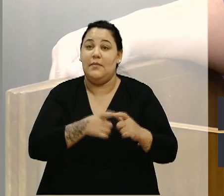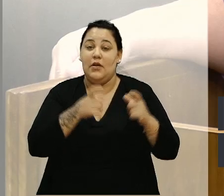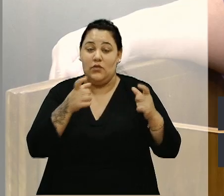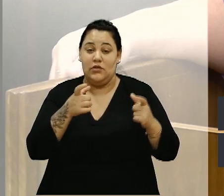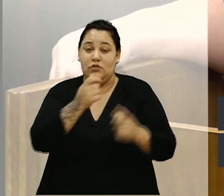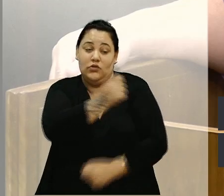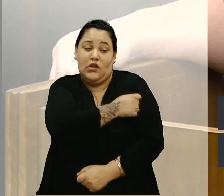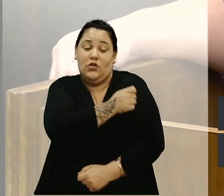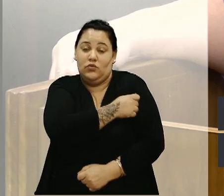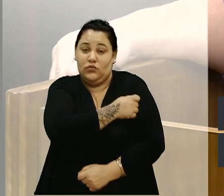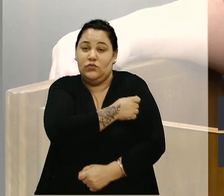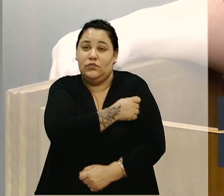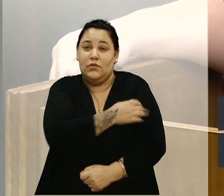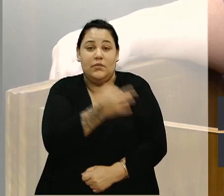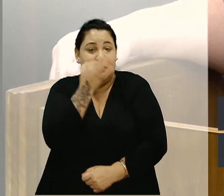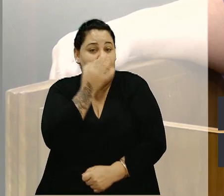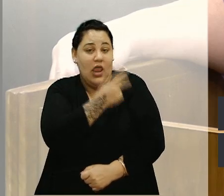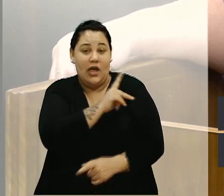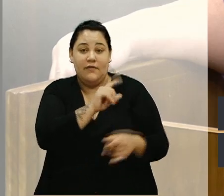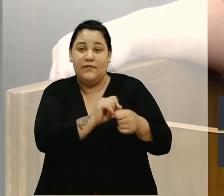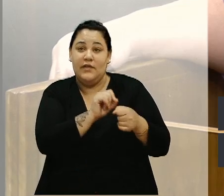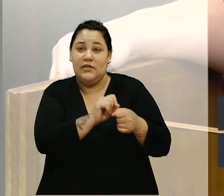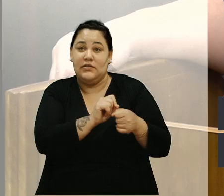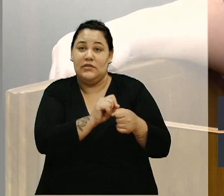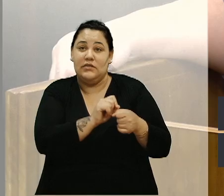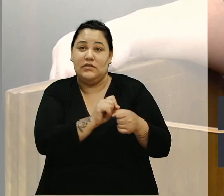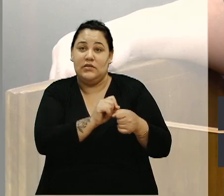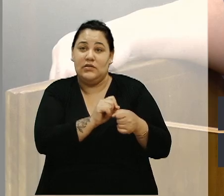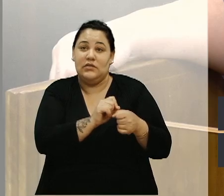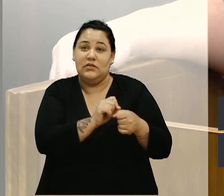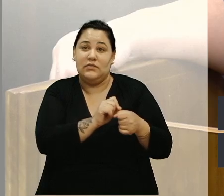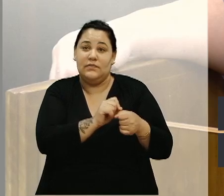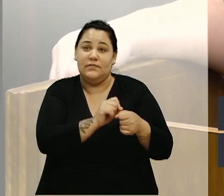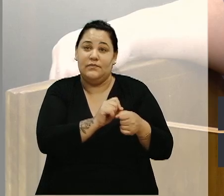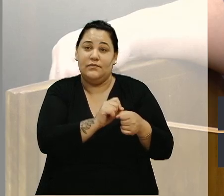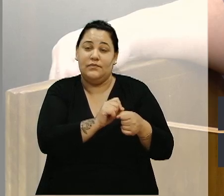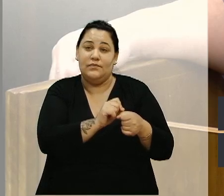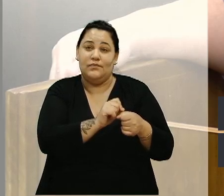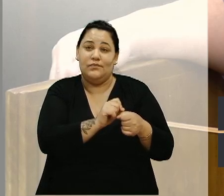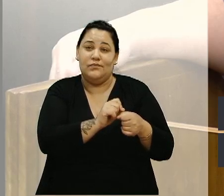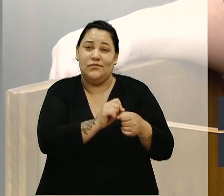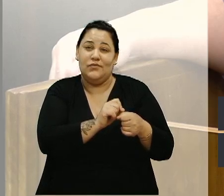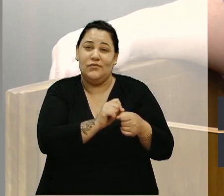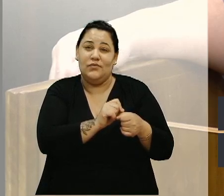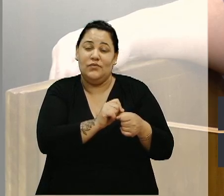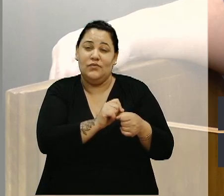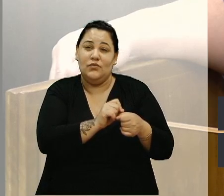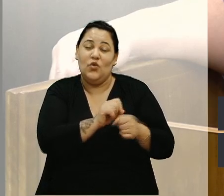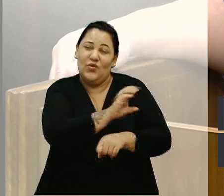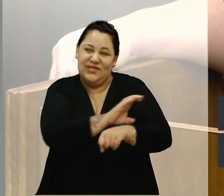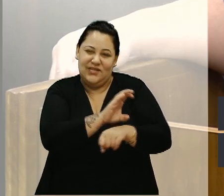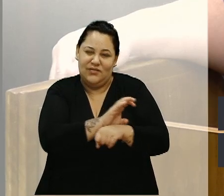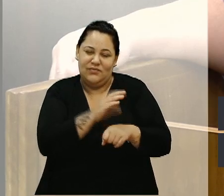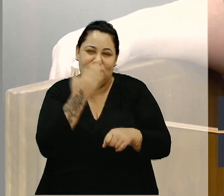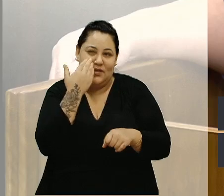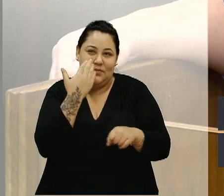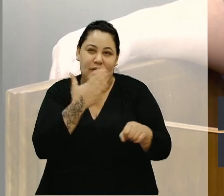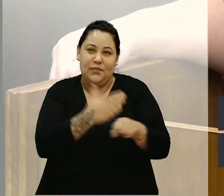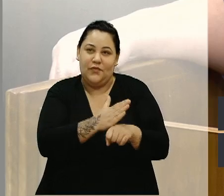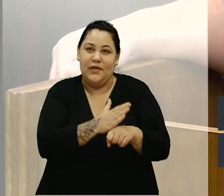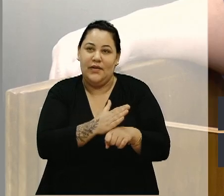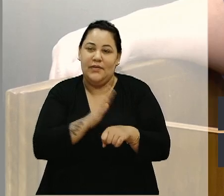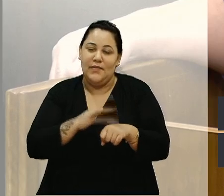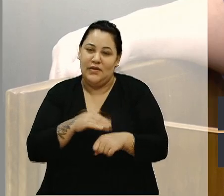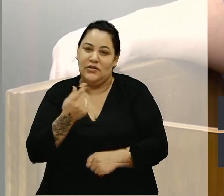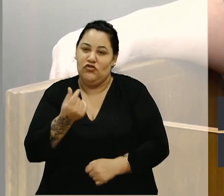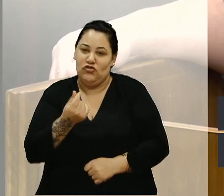alunos que estão lá são os que fazem cursinho e são os que mais têm dinheiro para estar lá. a contrapartida que eu tomara que o deputado abrace